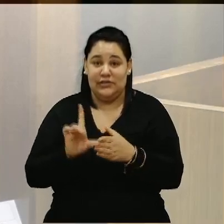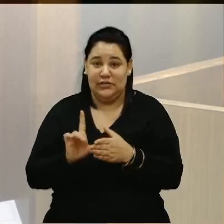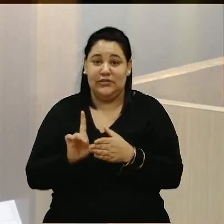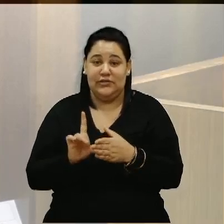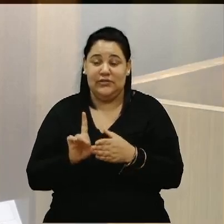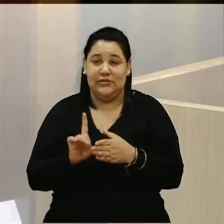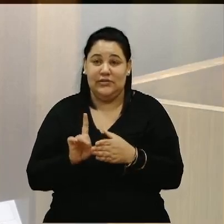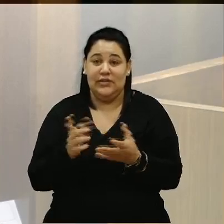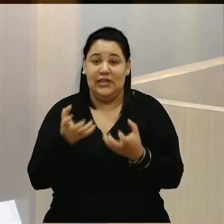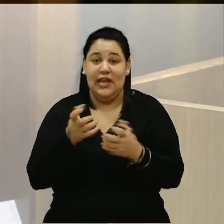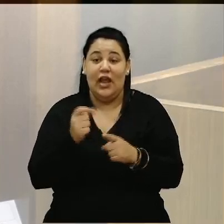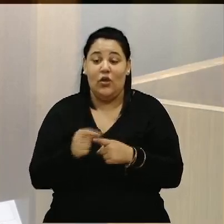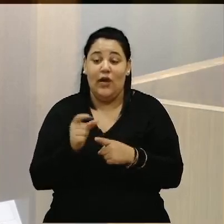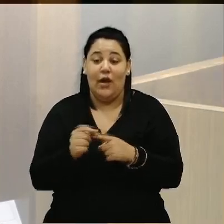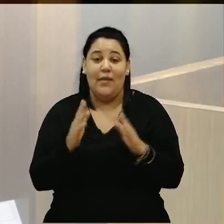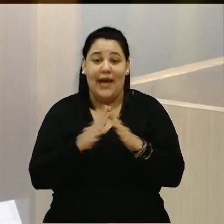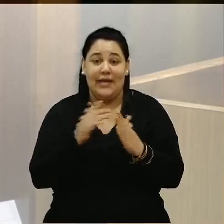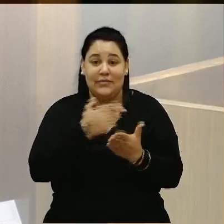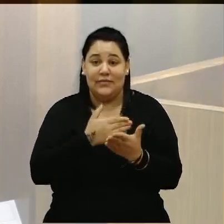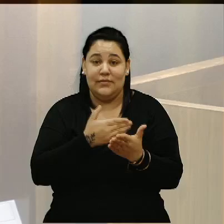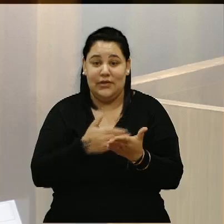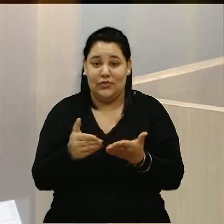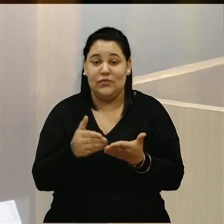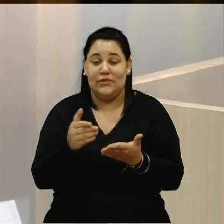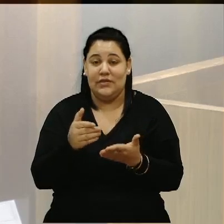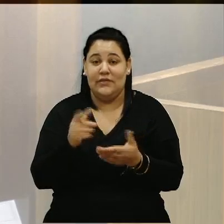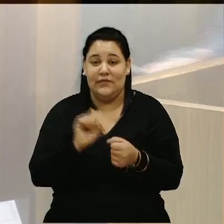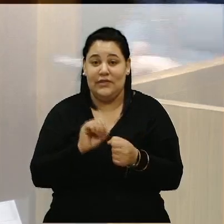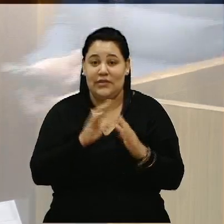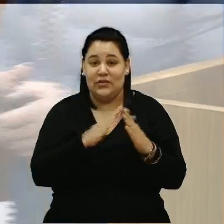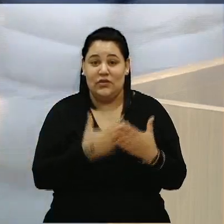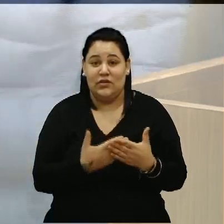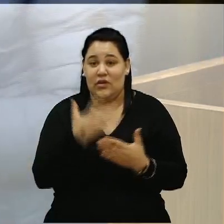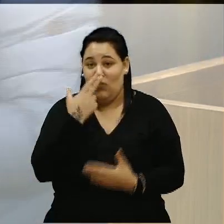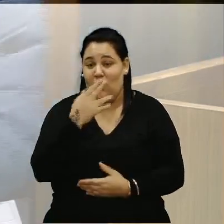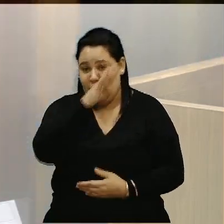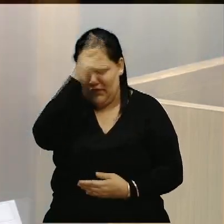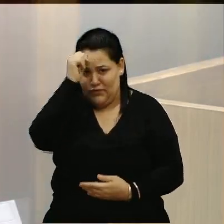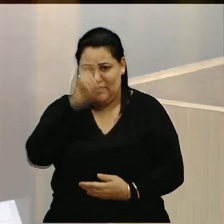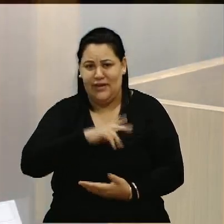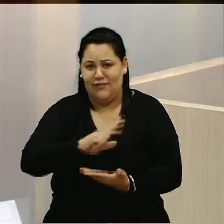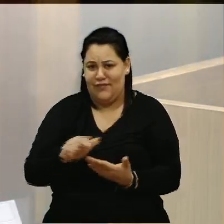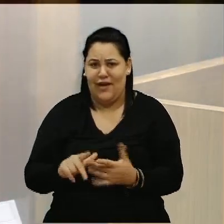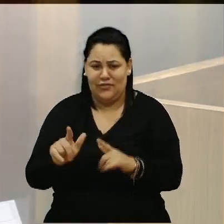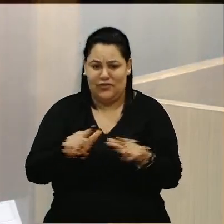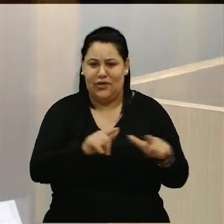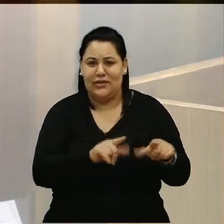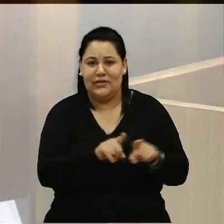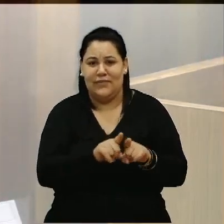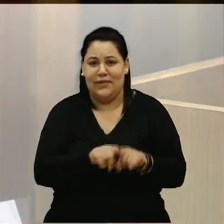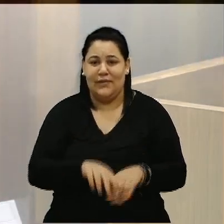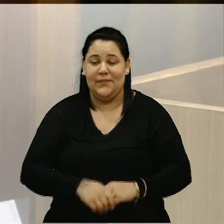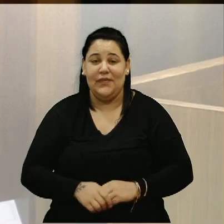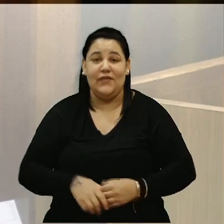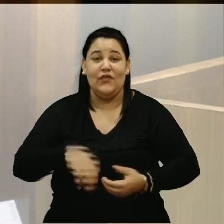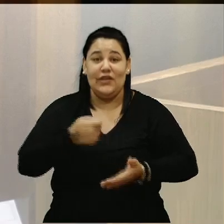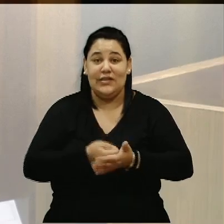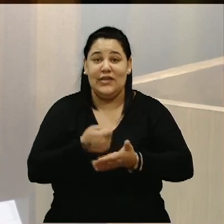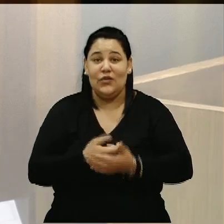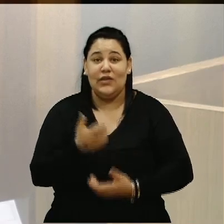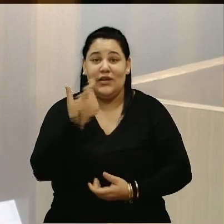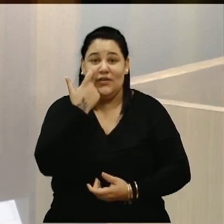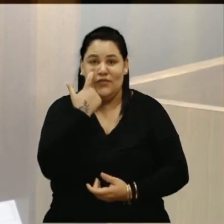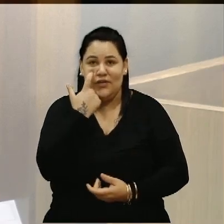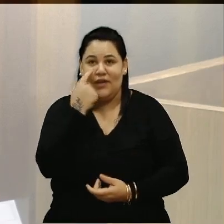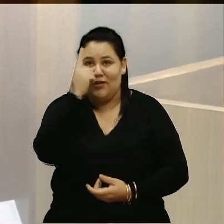para colocar a escolinha, como a prefeitura tem hoje em vários outros locais. E foi nessa luta, quando que eu vi que estava